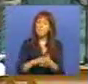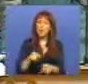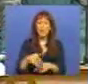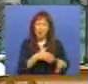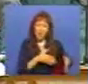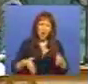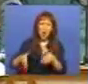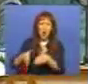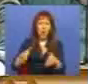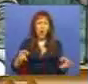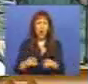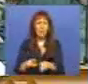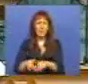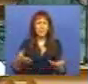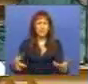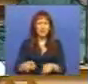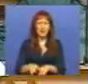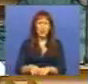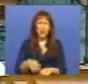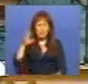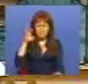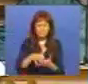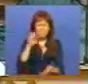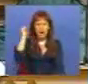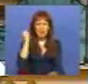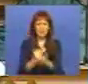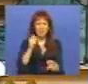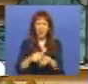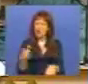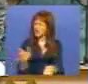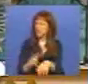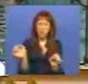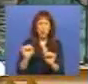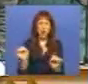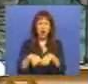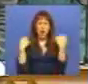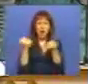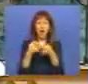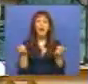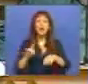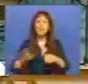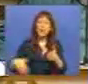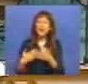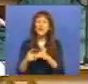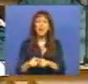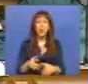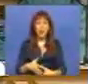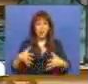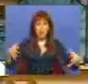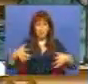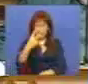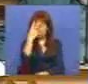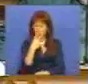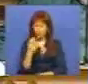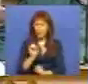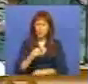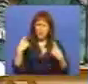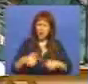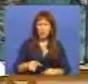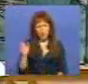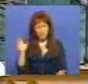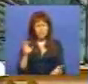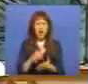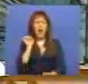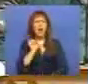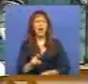esta orientação tem tido a marca da insensibilidade social e tem conduzido a um aumento cego que é